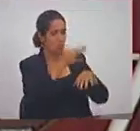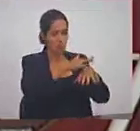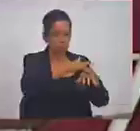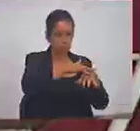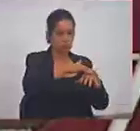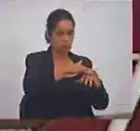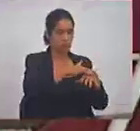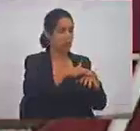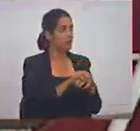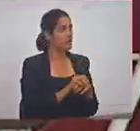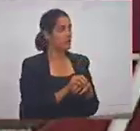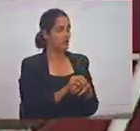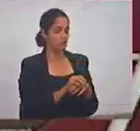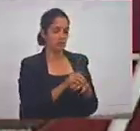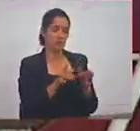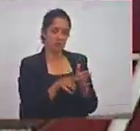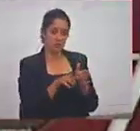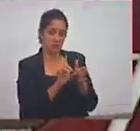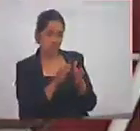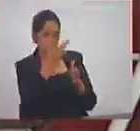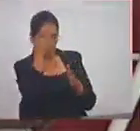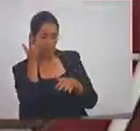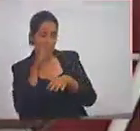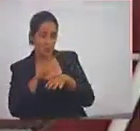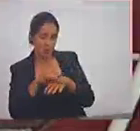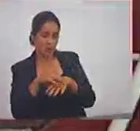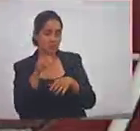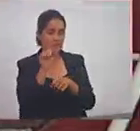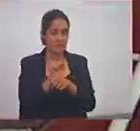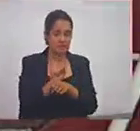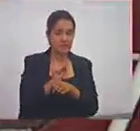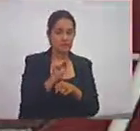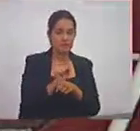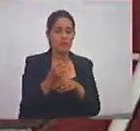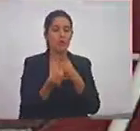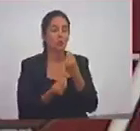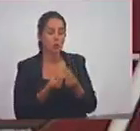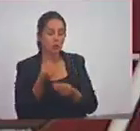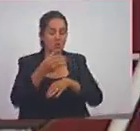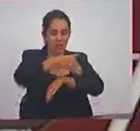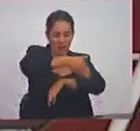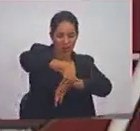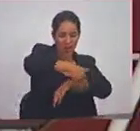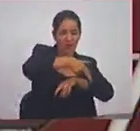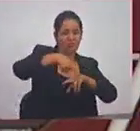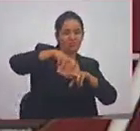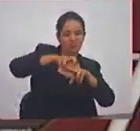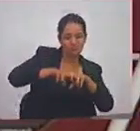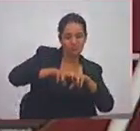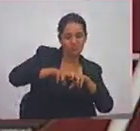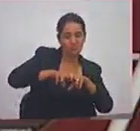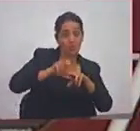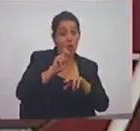ficavam em porta de bar, sentados em porta de bar. Aqueles com melhor poder